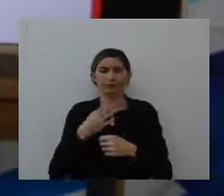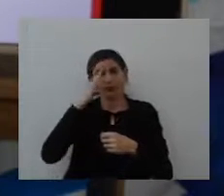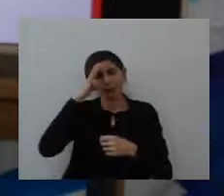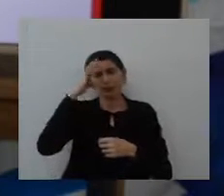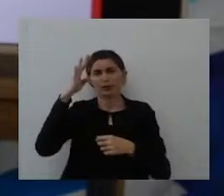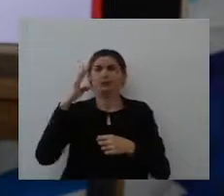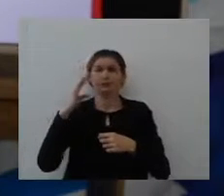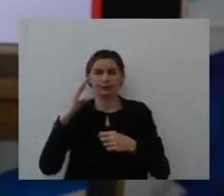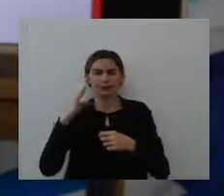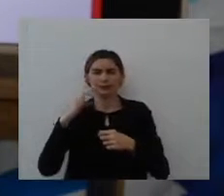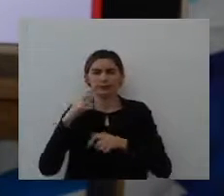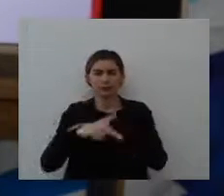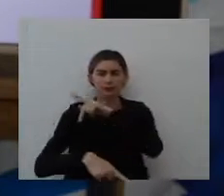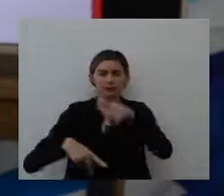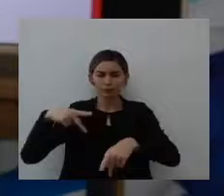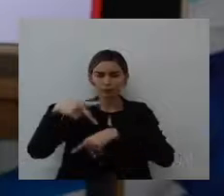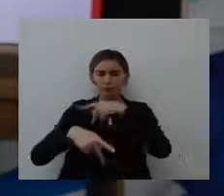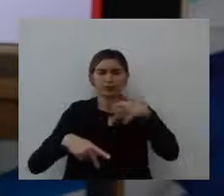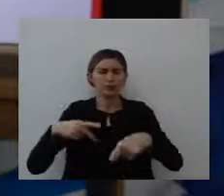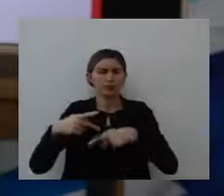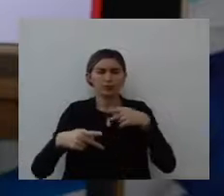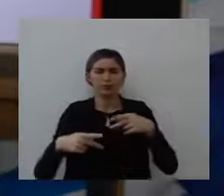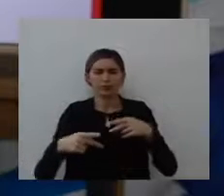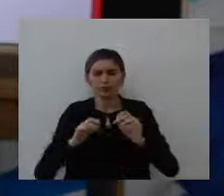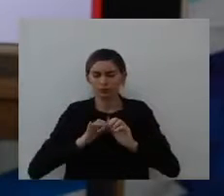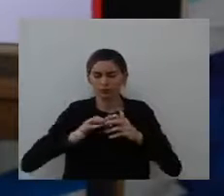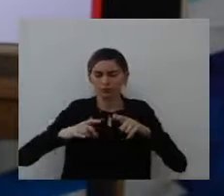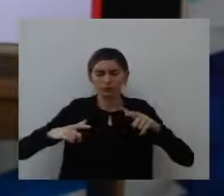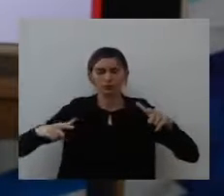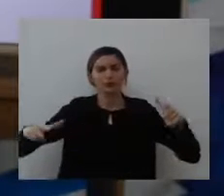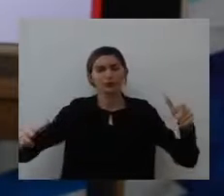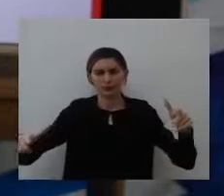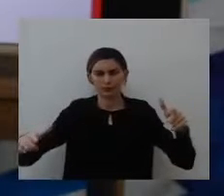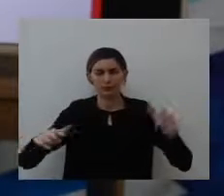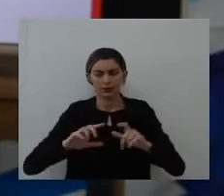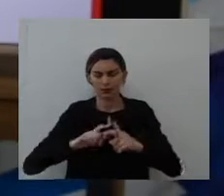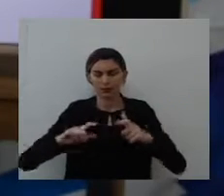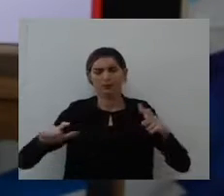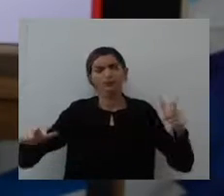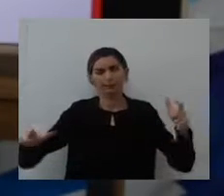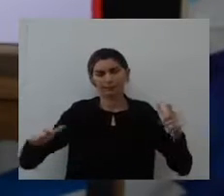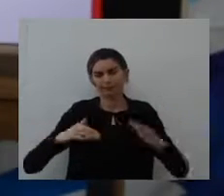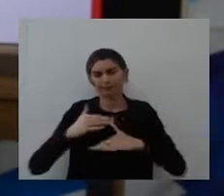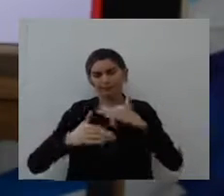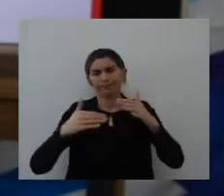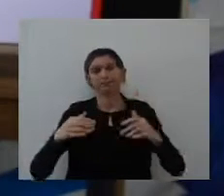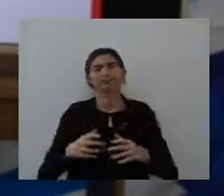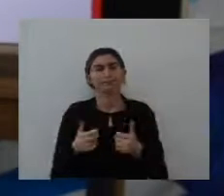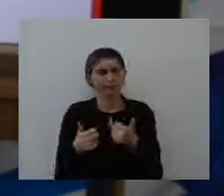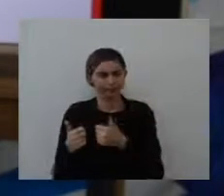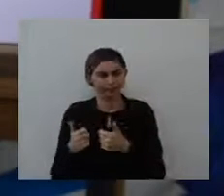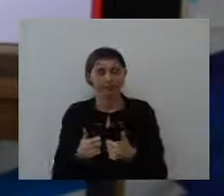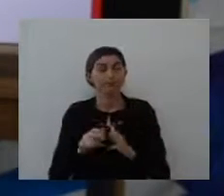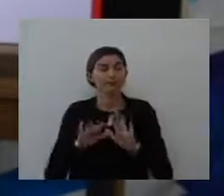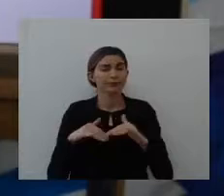uma civilização e um povo que estava a se desenvolver, a crescer, a aumentar, tá bem? Então é